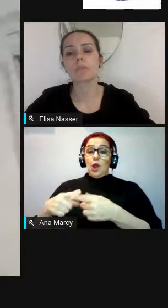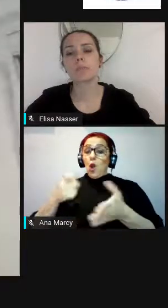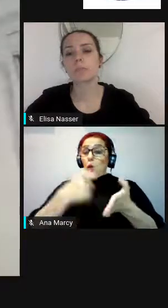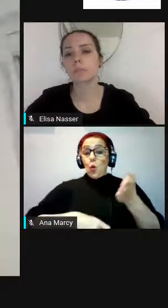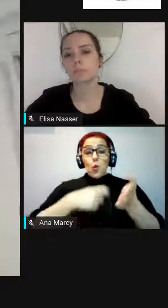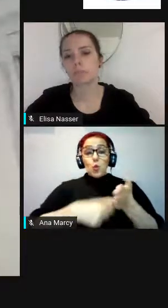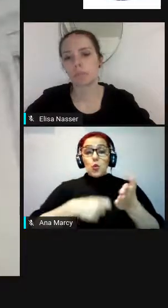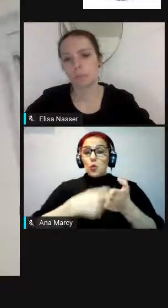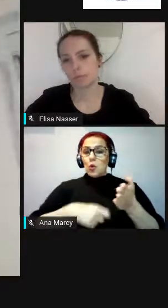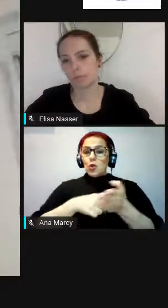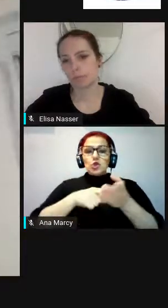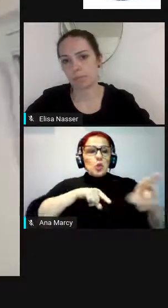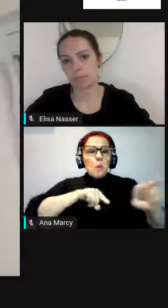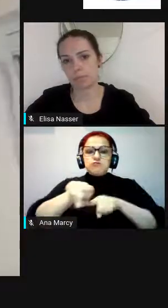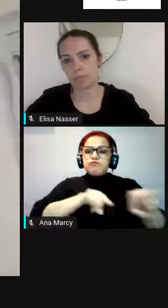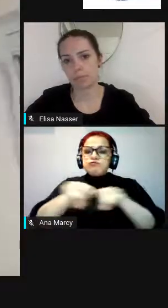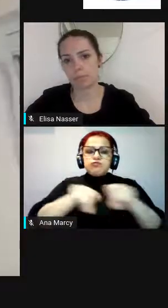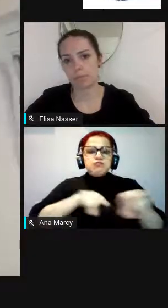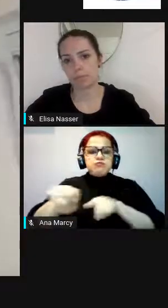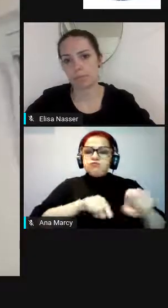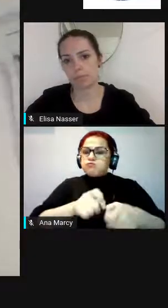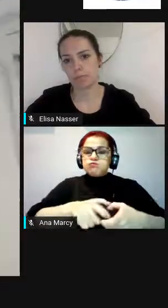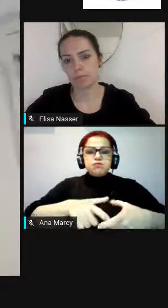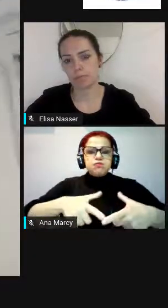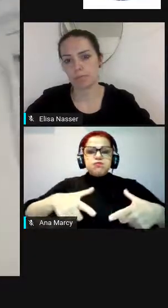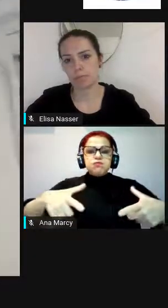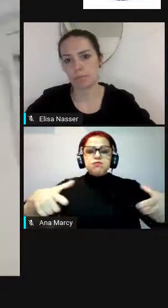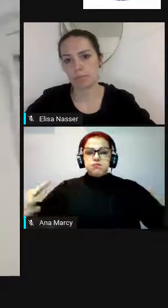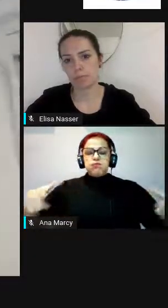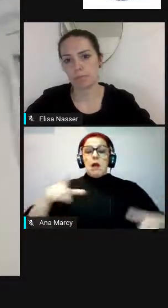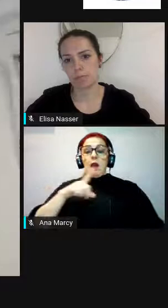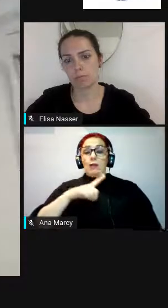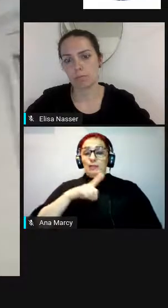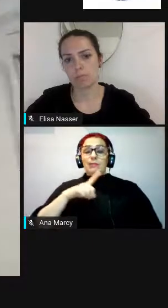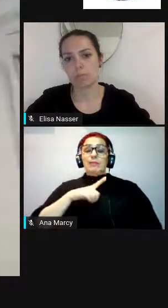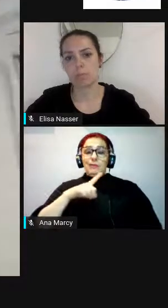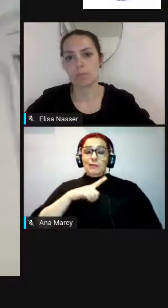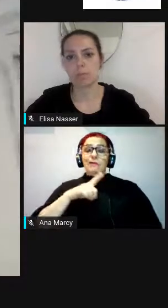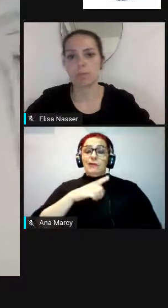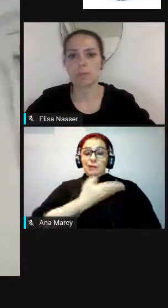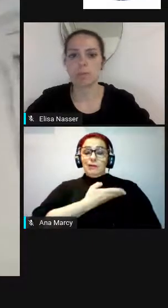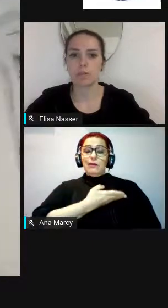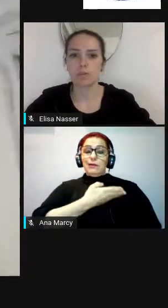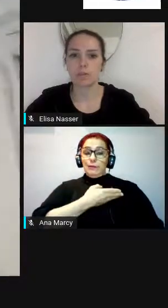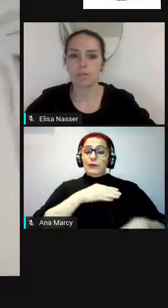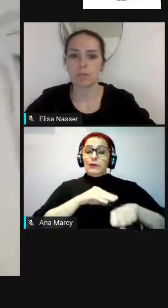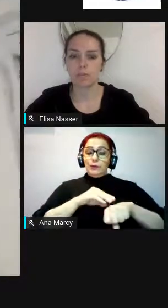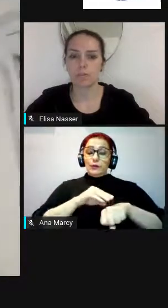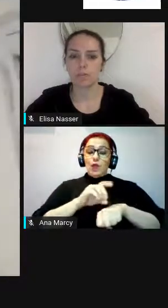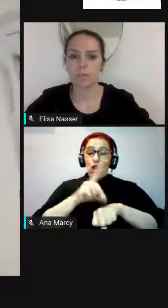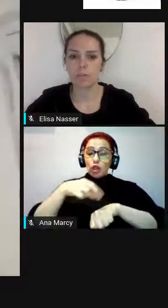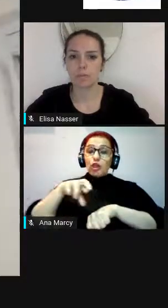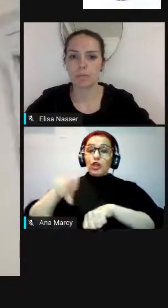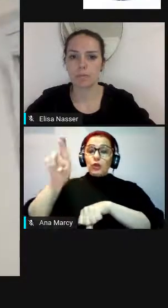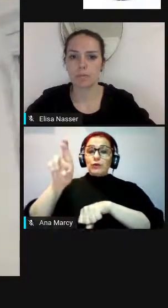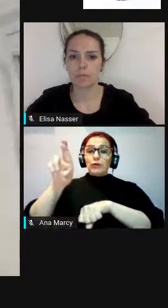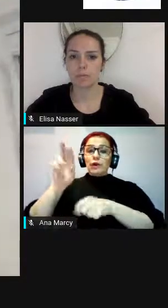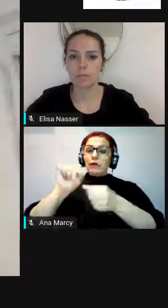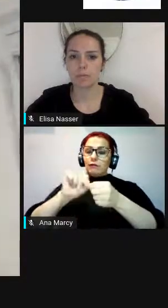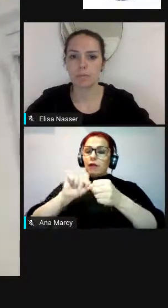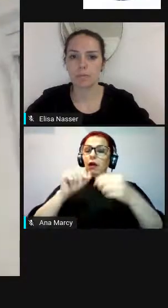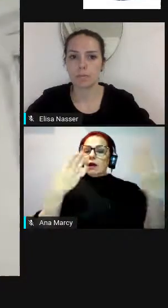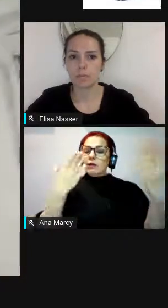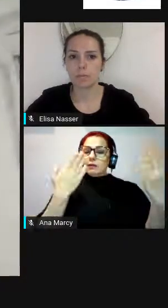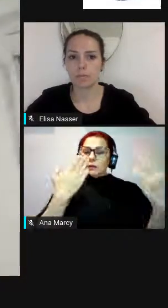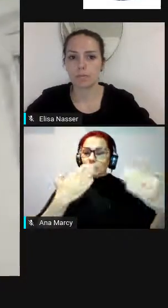muito concorridos a gente sabe disso eu tenho amigos né que fazem doutorado e tal e realmente eles fazem provas de